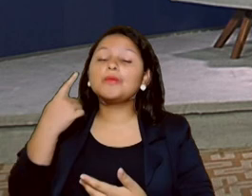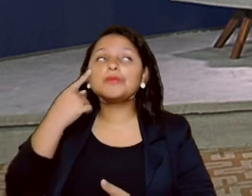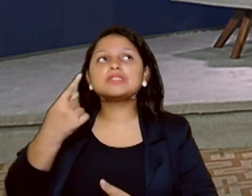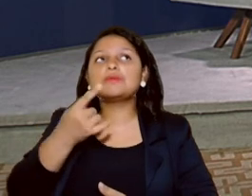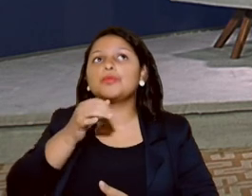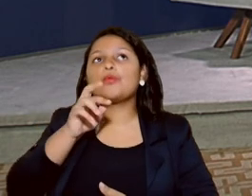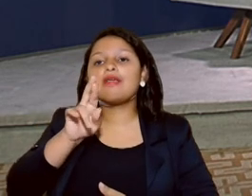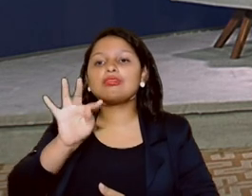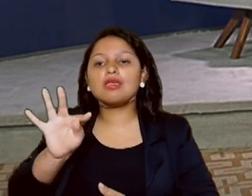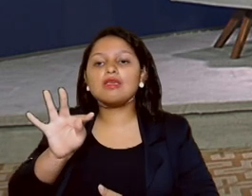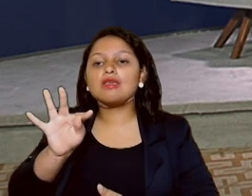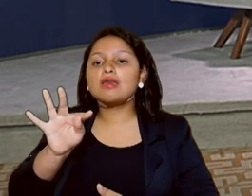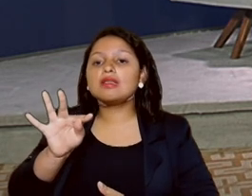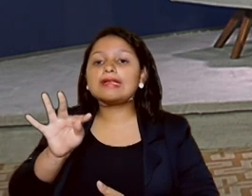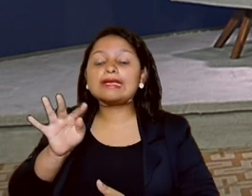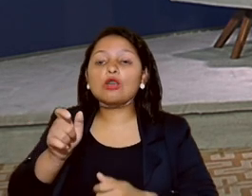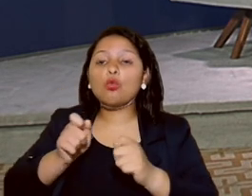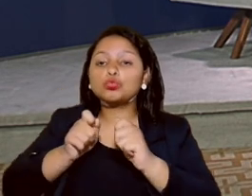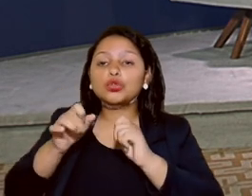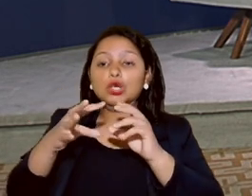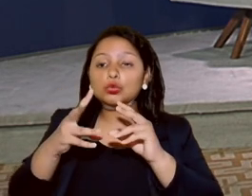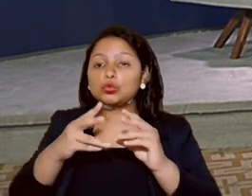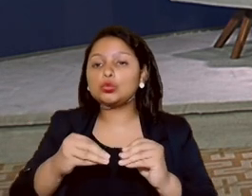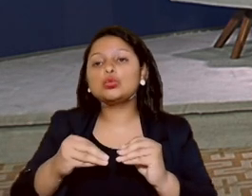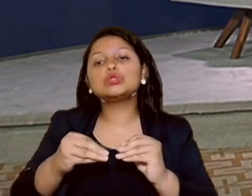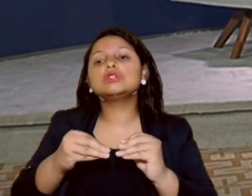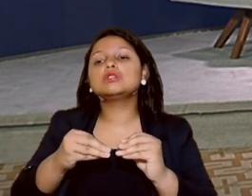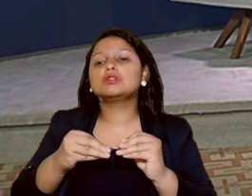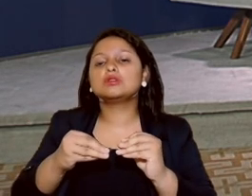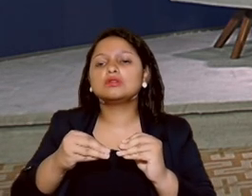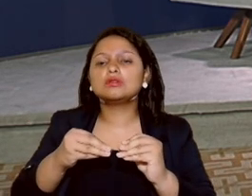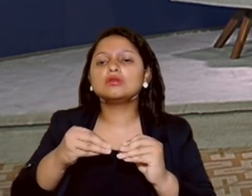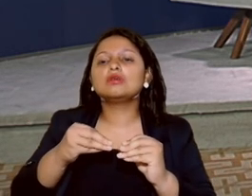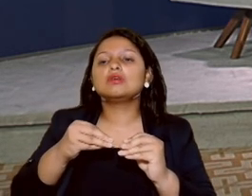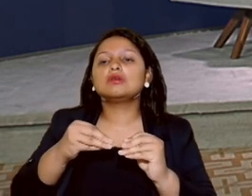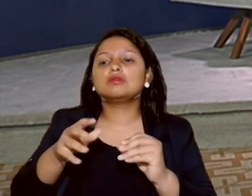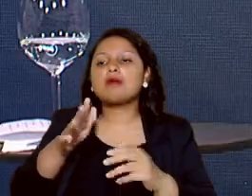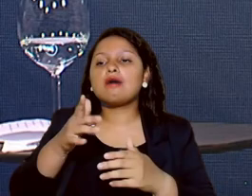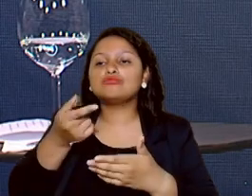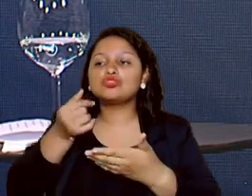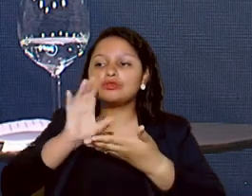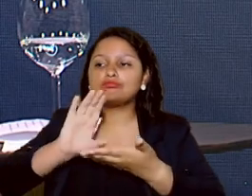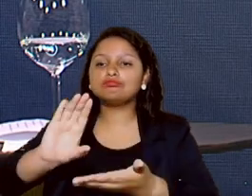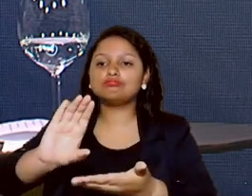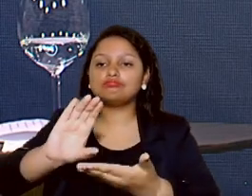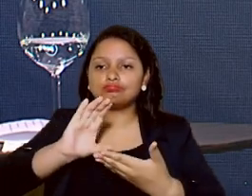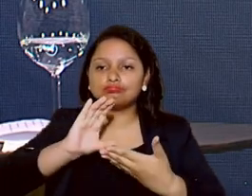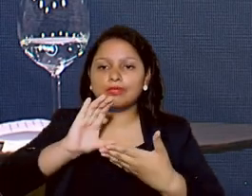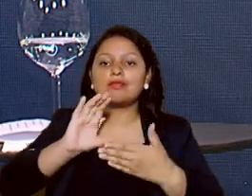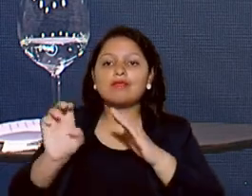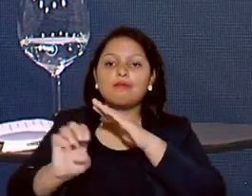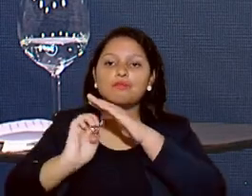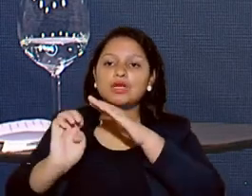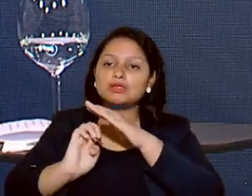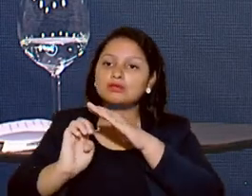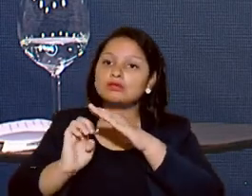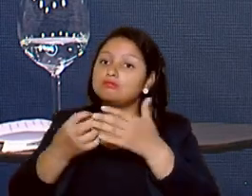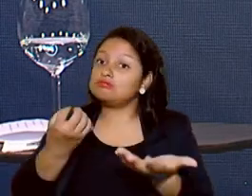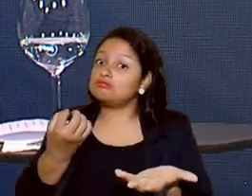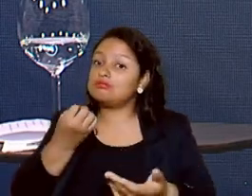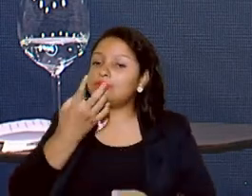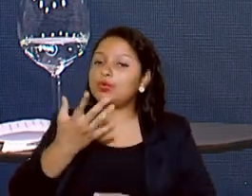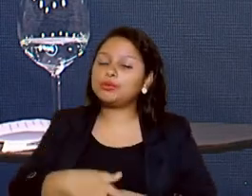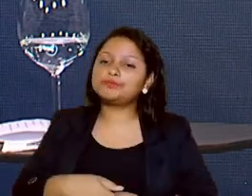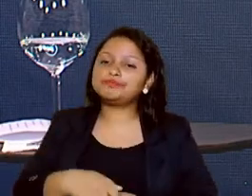todo o fluxo contábil operacional de uma companhia Belo oceano pensa que eu tenho uma conciliadora em um